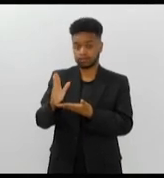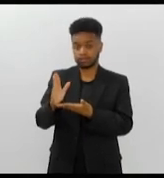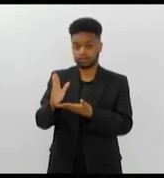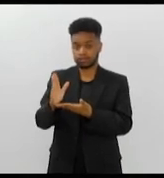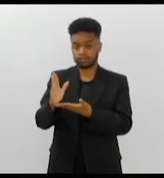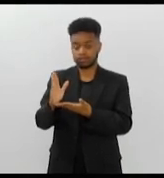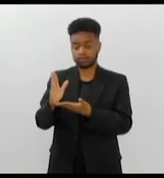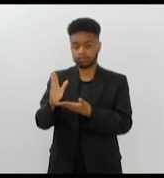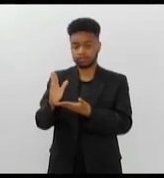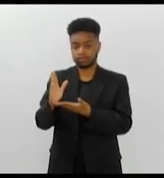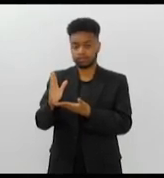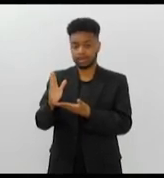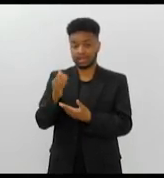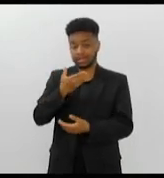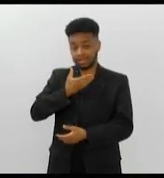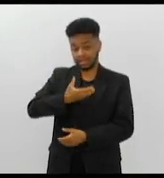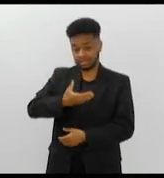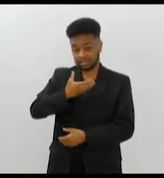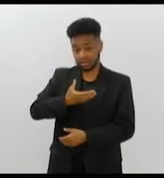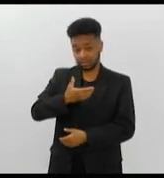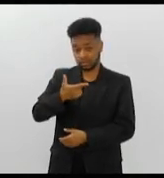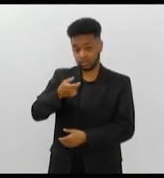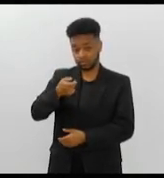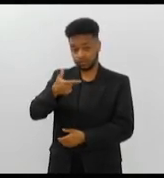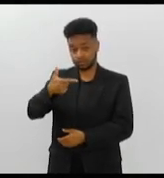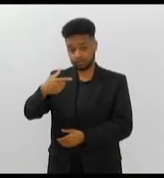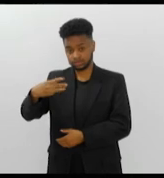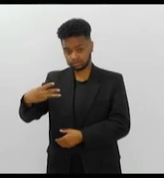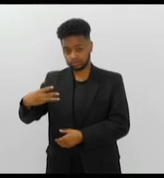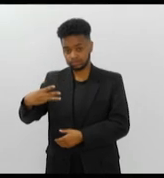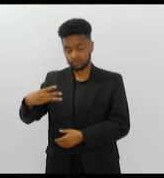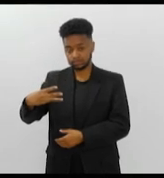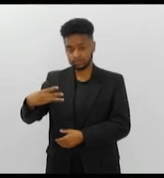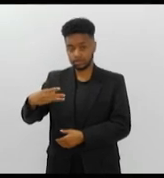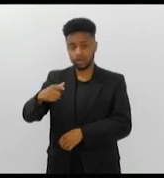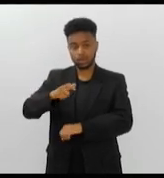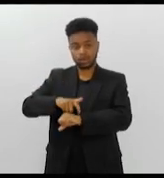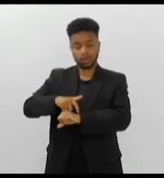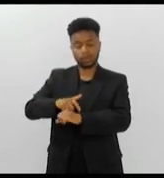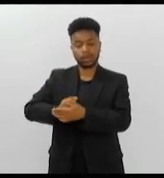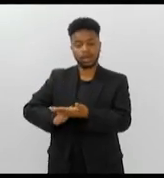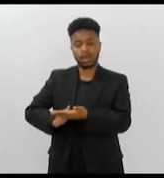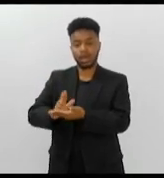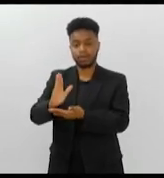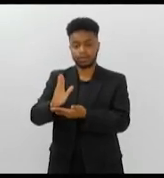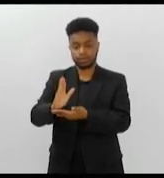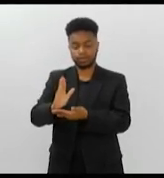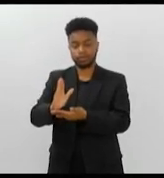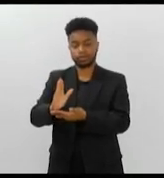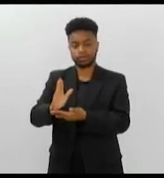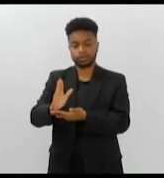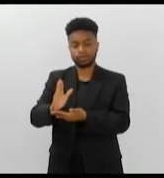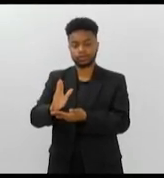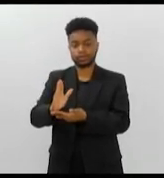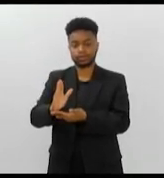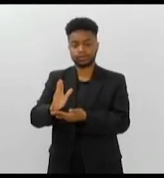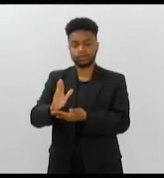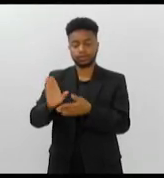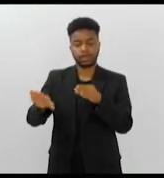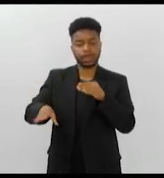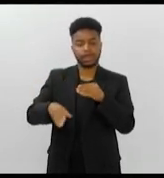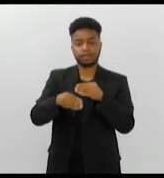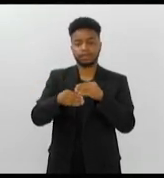ainda em dezembro de 23 Quando foi sancionada a emenda